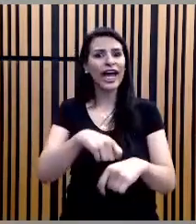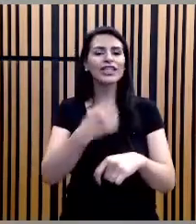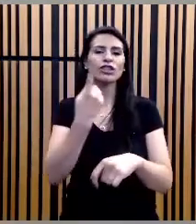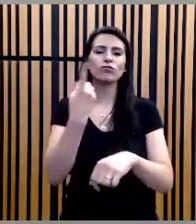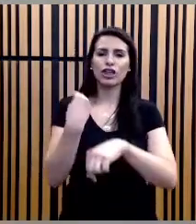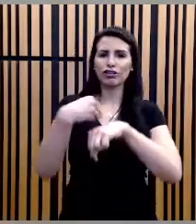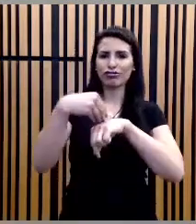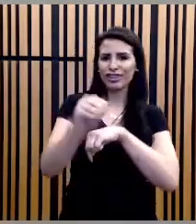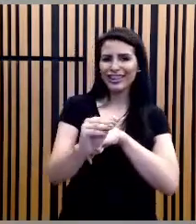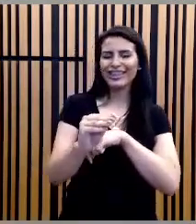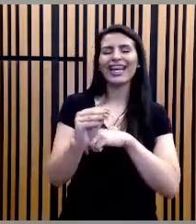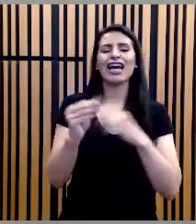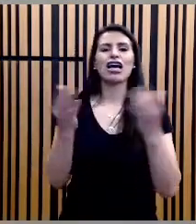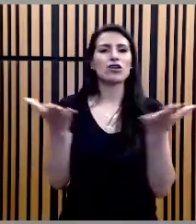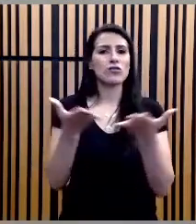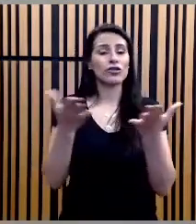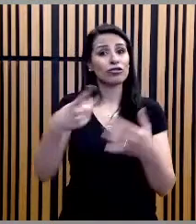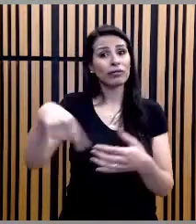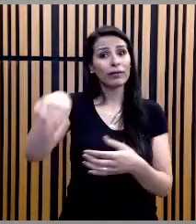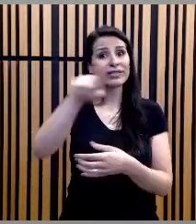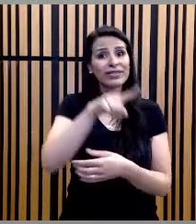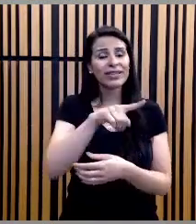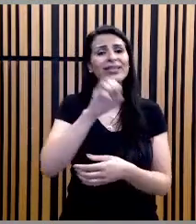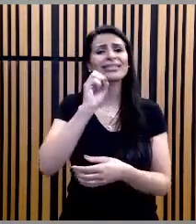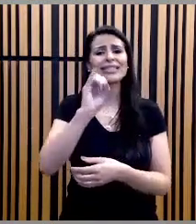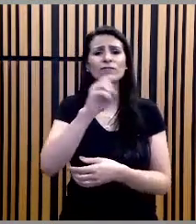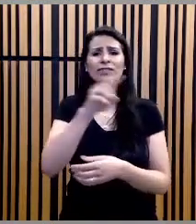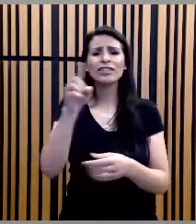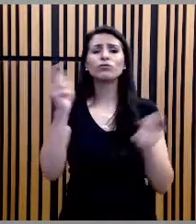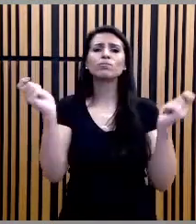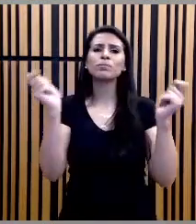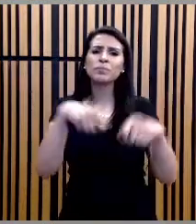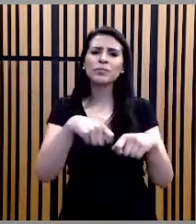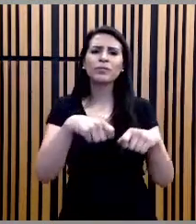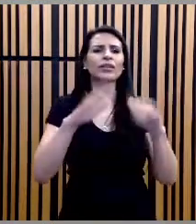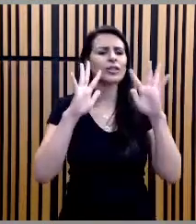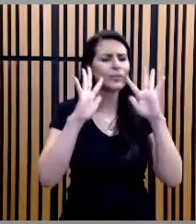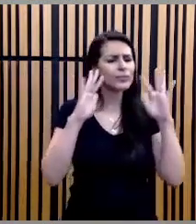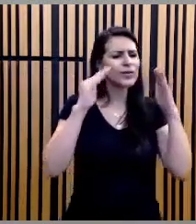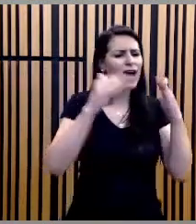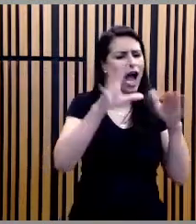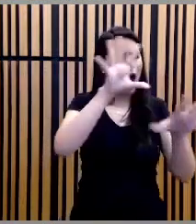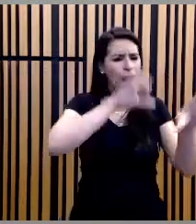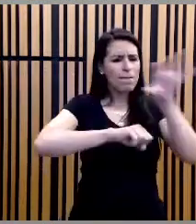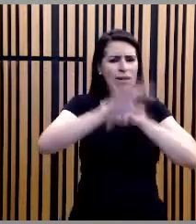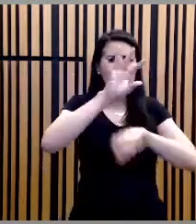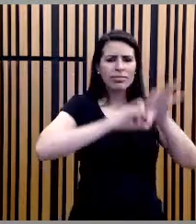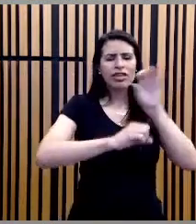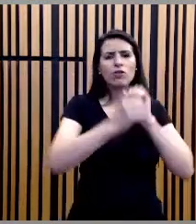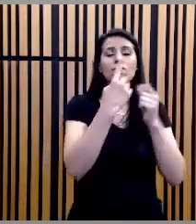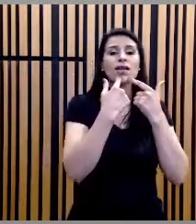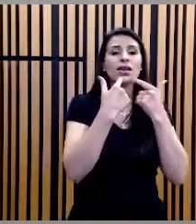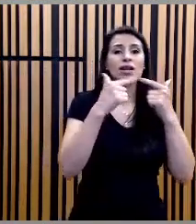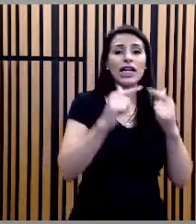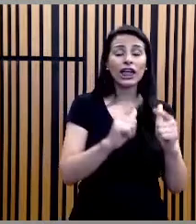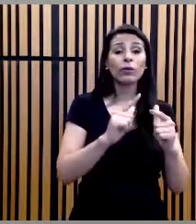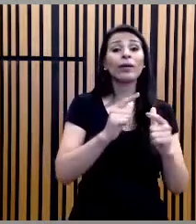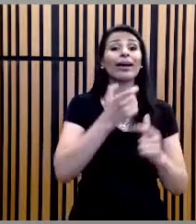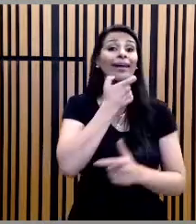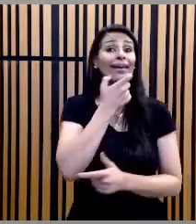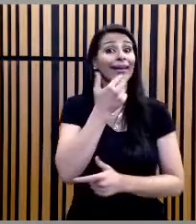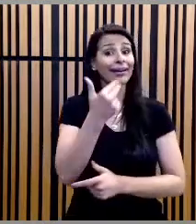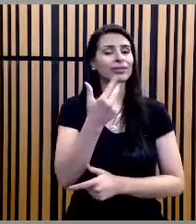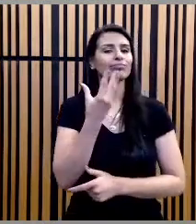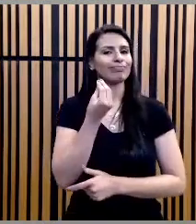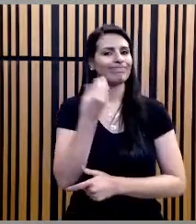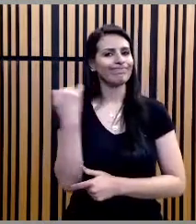nossa conversa aí, é se vocês puderem se especializar em uma língua, enfim, quem já está aí trilhando, o inglês é bem importante,